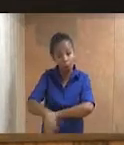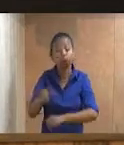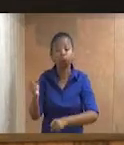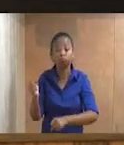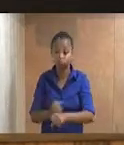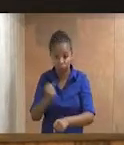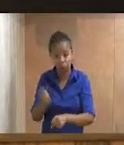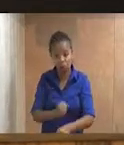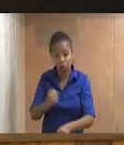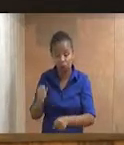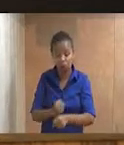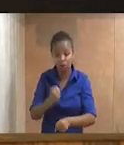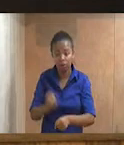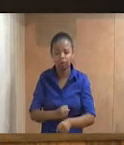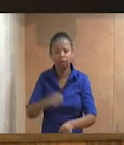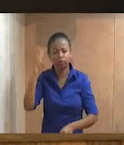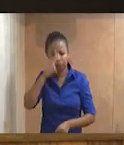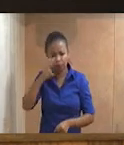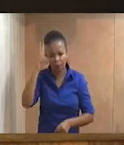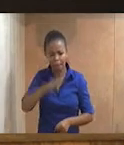Historicamente, senhores vereadores,